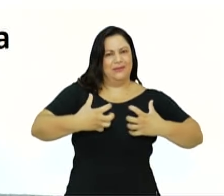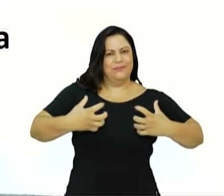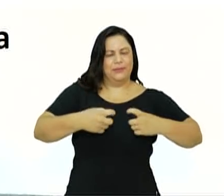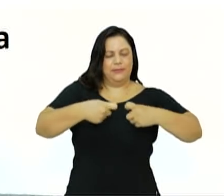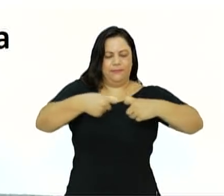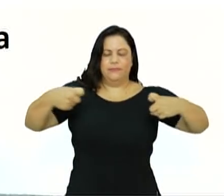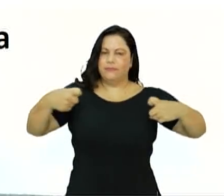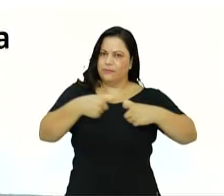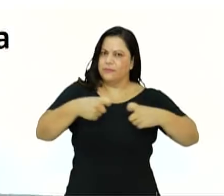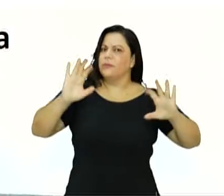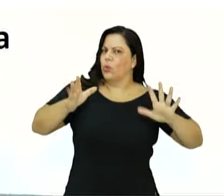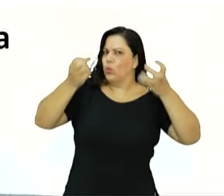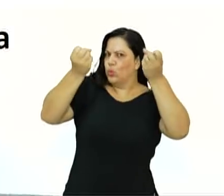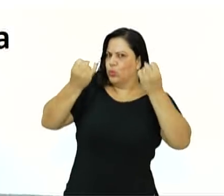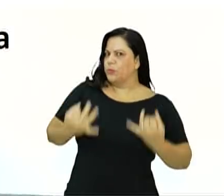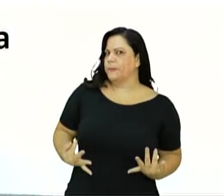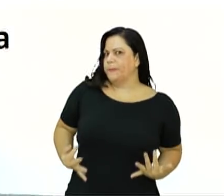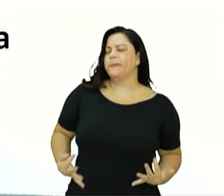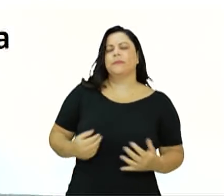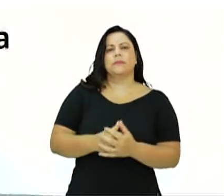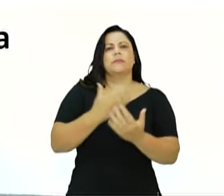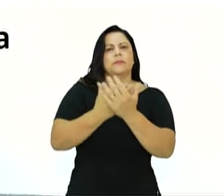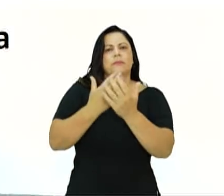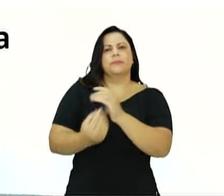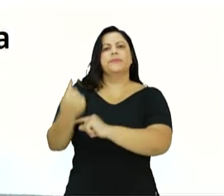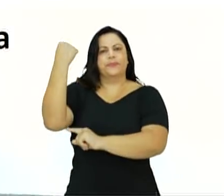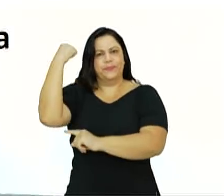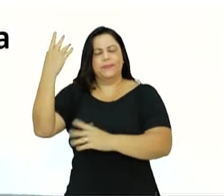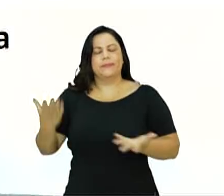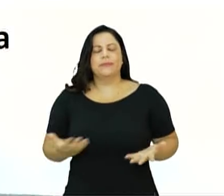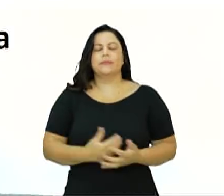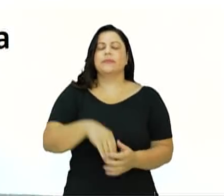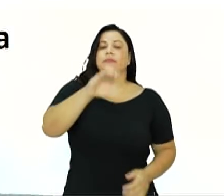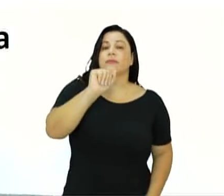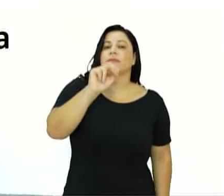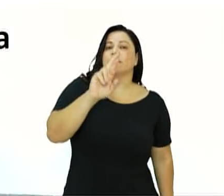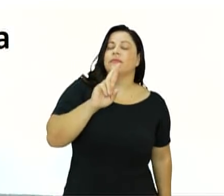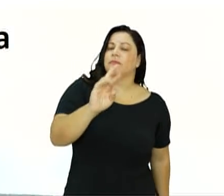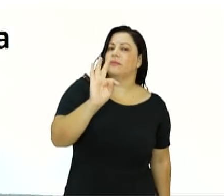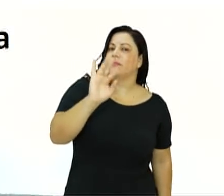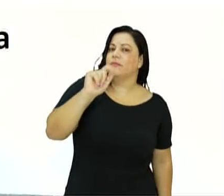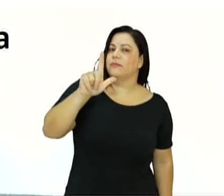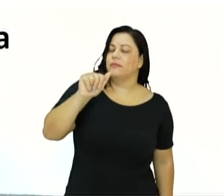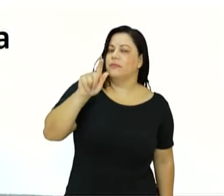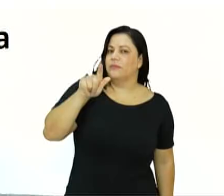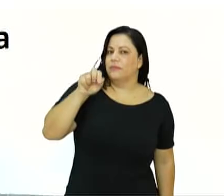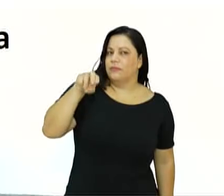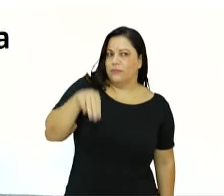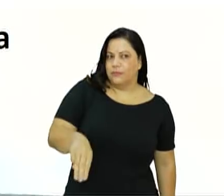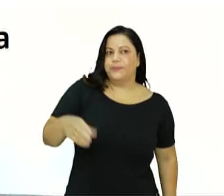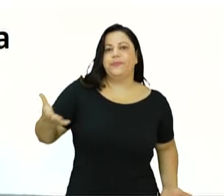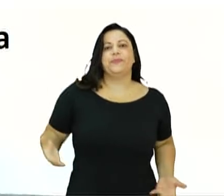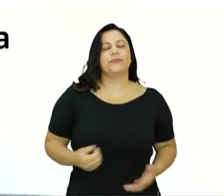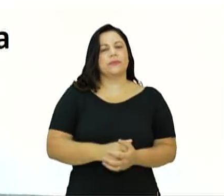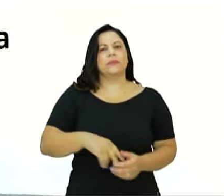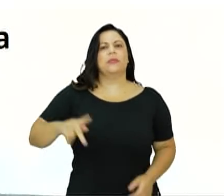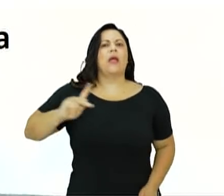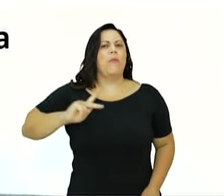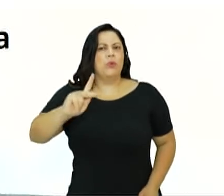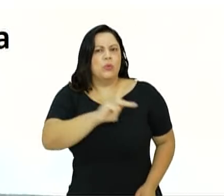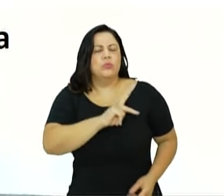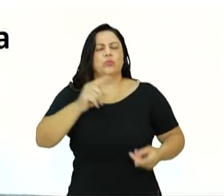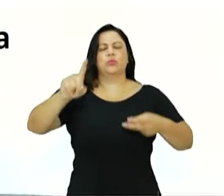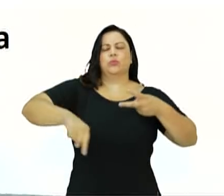essas fibras, né, em outra aula, né? Ou cartilagem também ele pode ser chamado, né? Ele possui glicídios e glicoproteínas. Glicídios